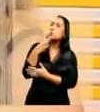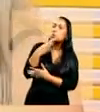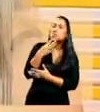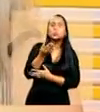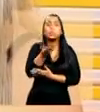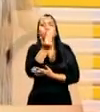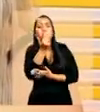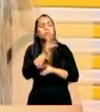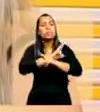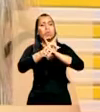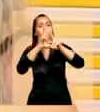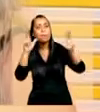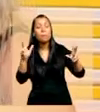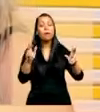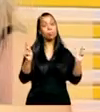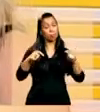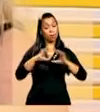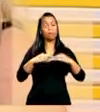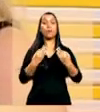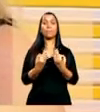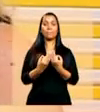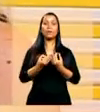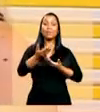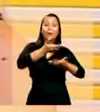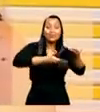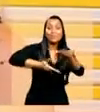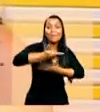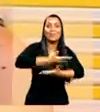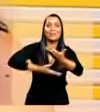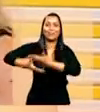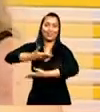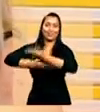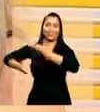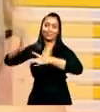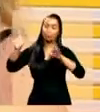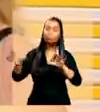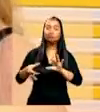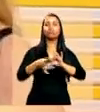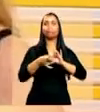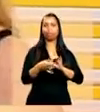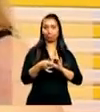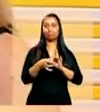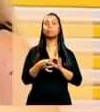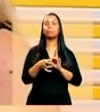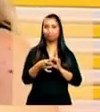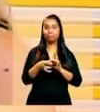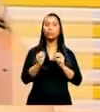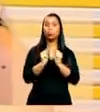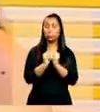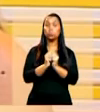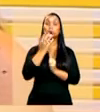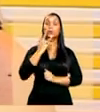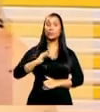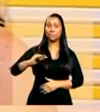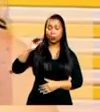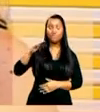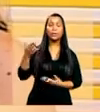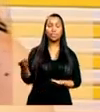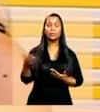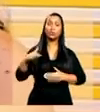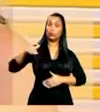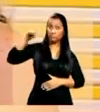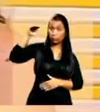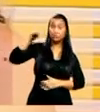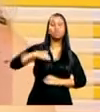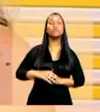entendeu? Comidas típicas, então cabe à família fazer essa integração e essa interação junto com essa